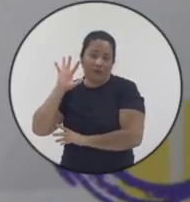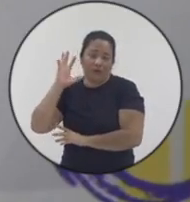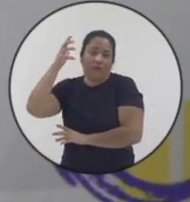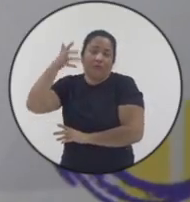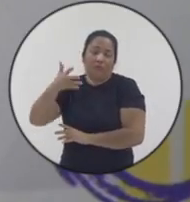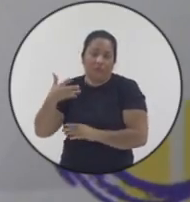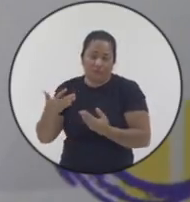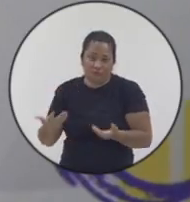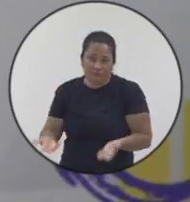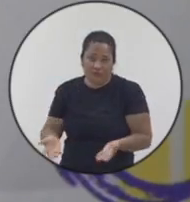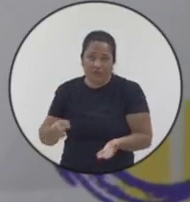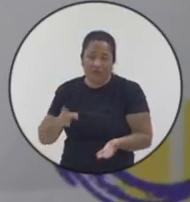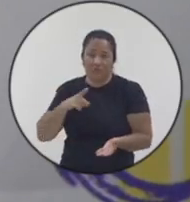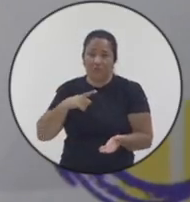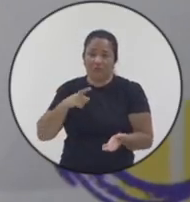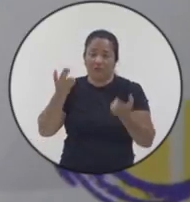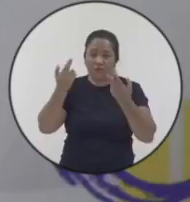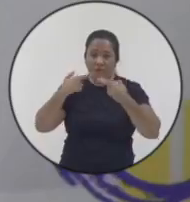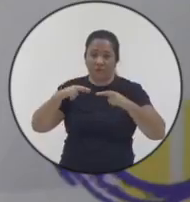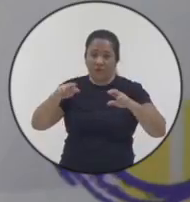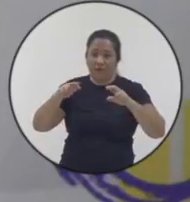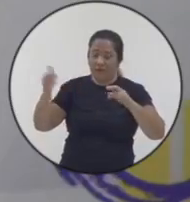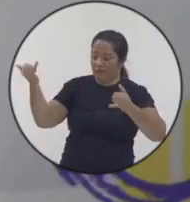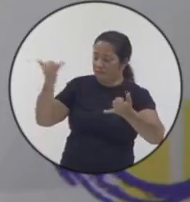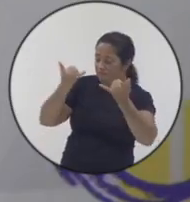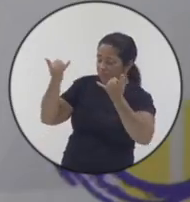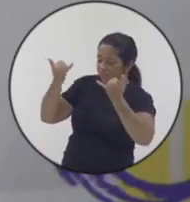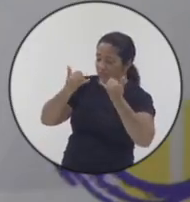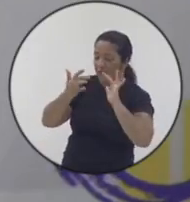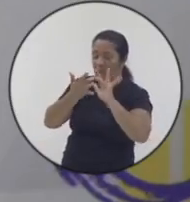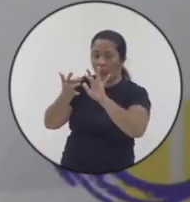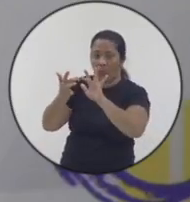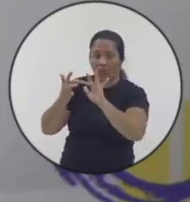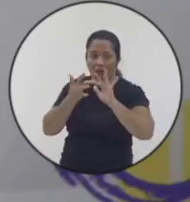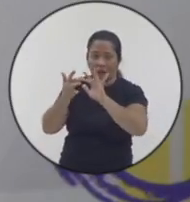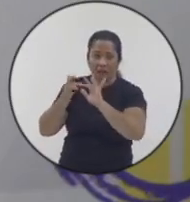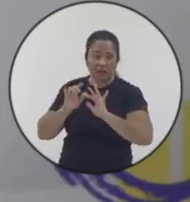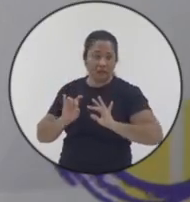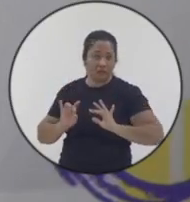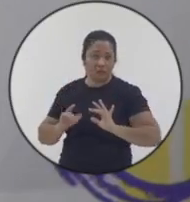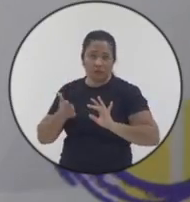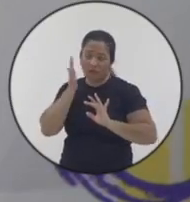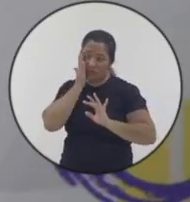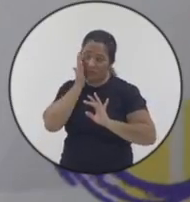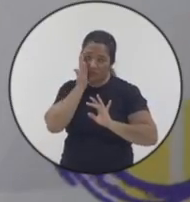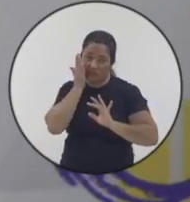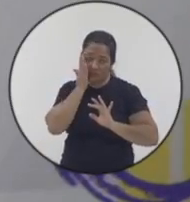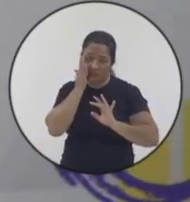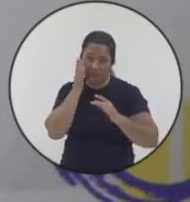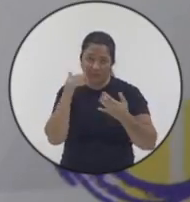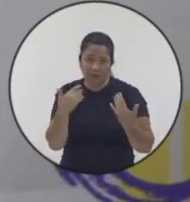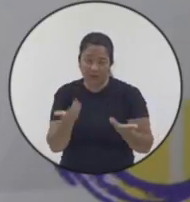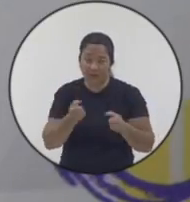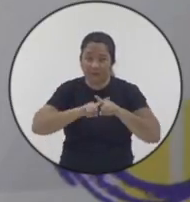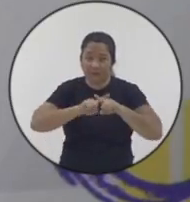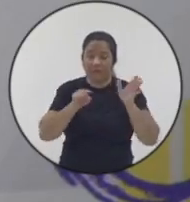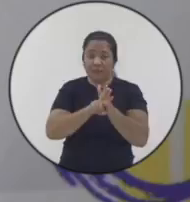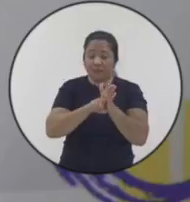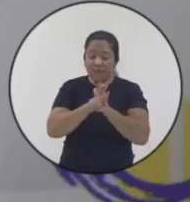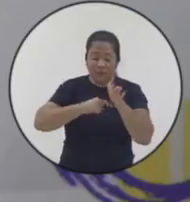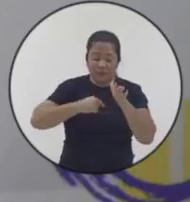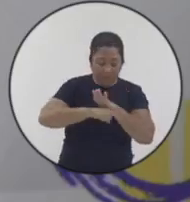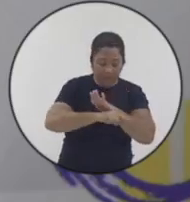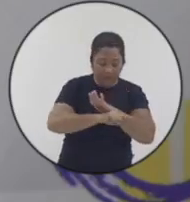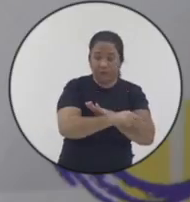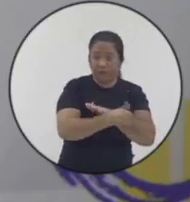gente mapeia a partir do que nos chega, a partir dos nossos contatos, de forma informal. Porque as formas formais, ficou um pouco curioso, mas